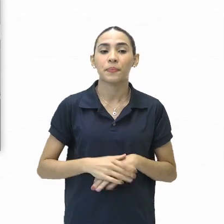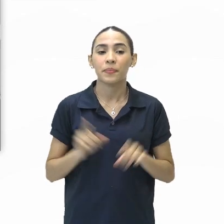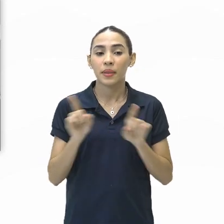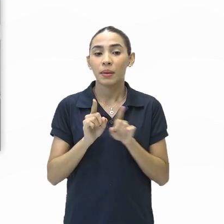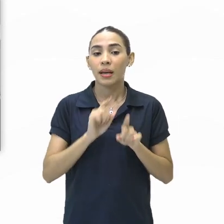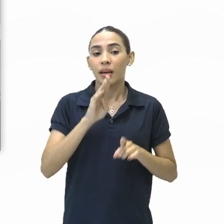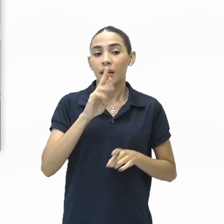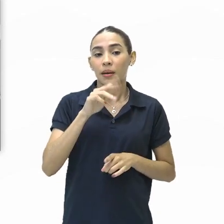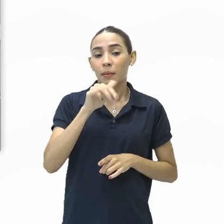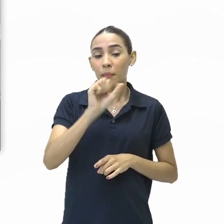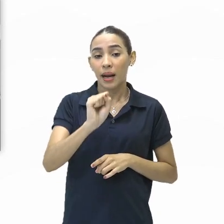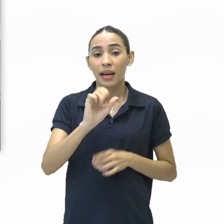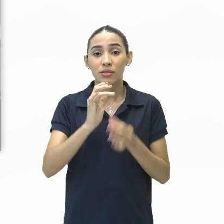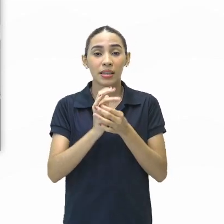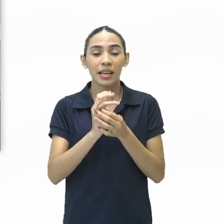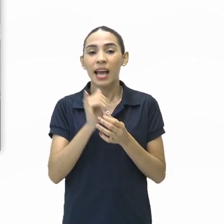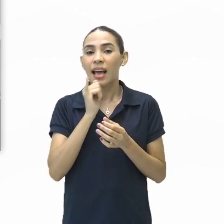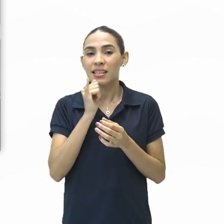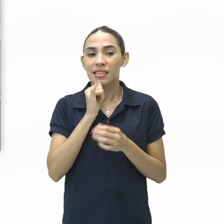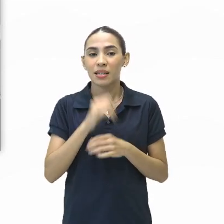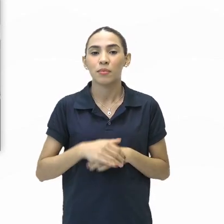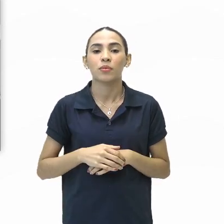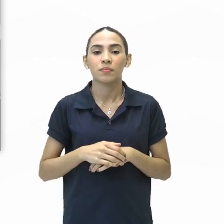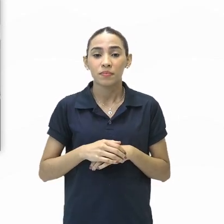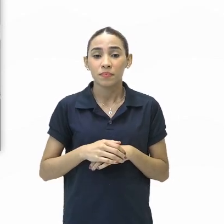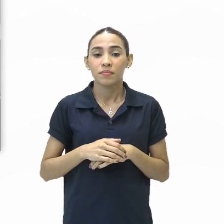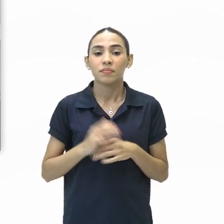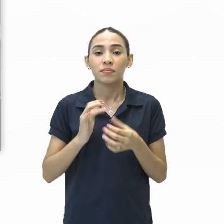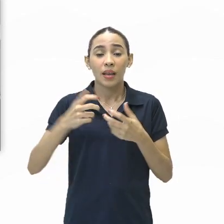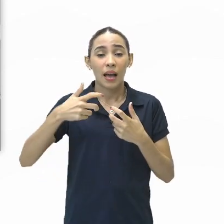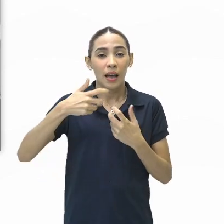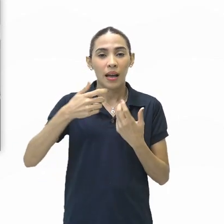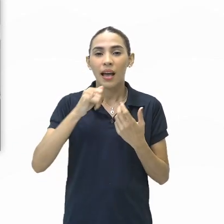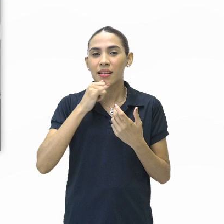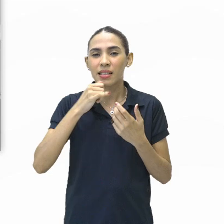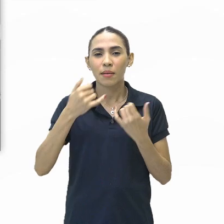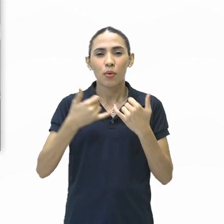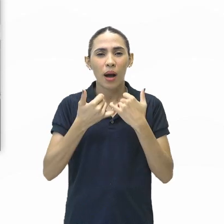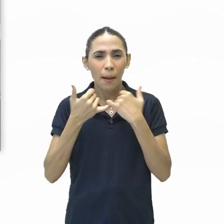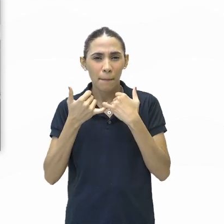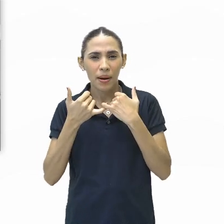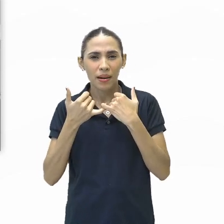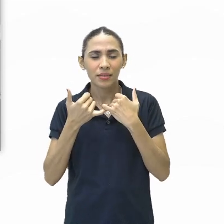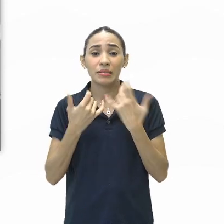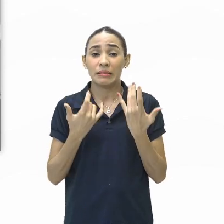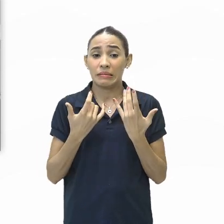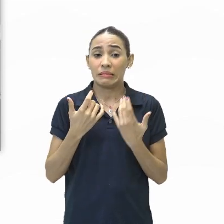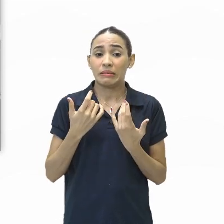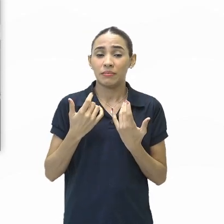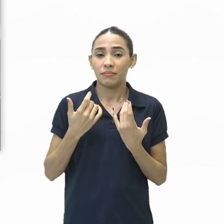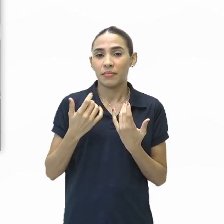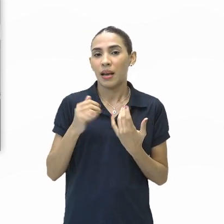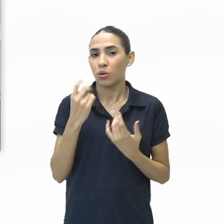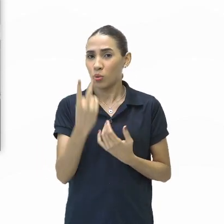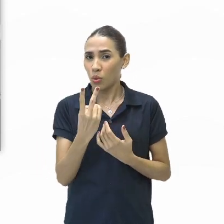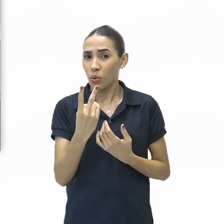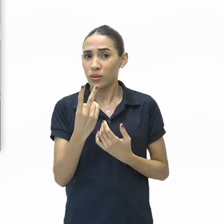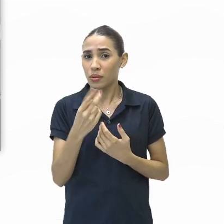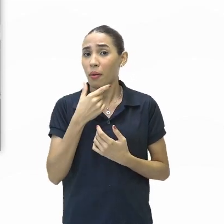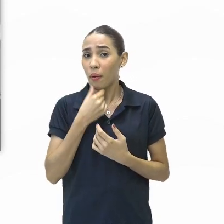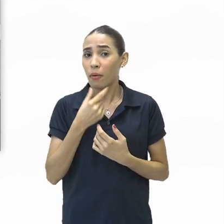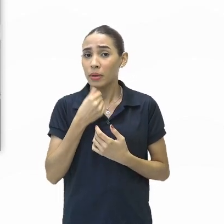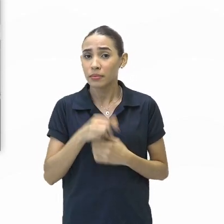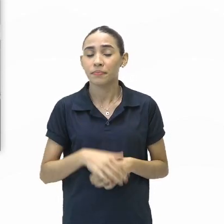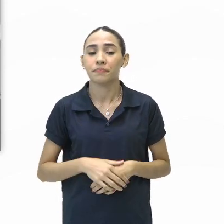Brás se torna amante. Ela larga Brás e o Brás acaba se tornando amante dela. Que ousadia! A mulher ter 2